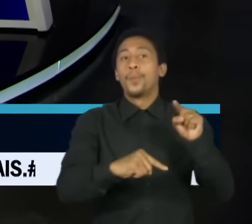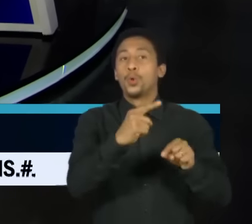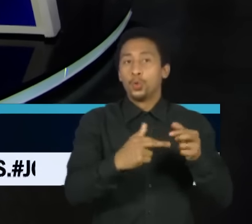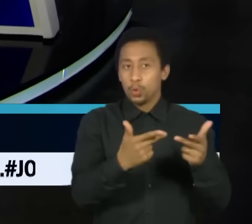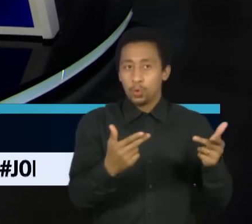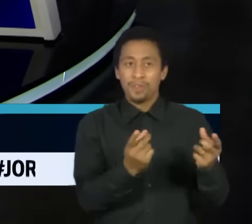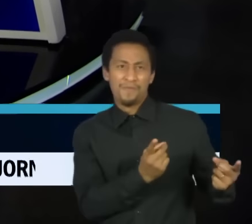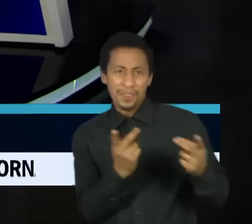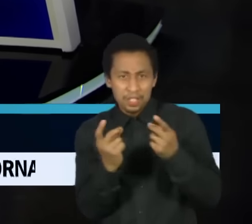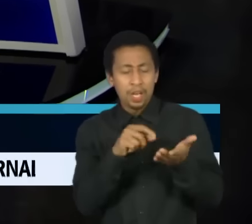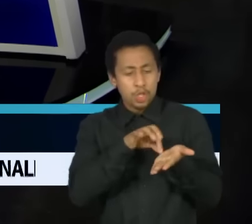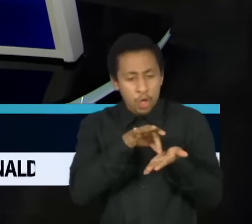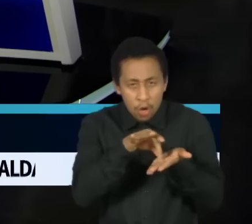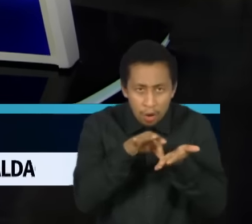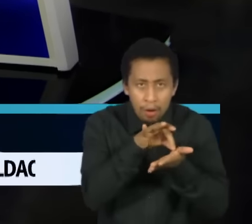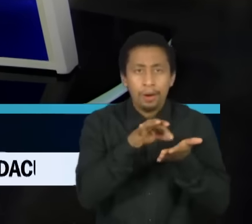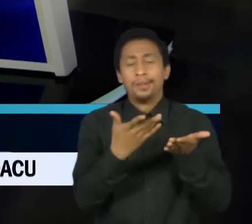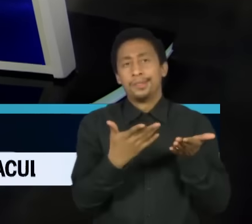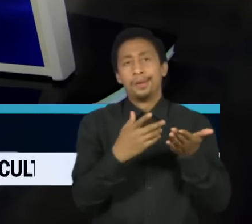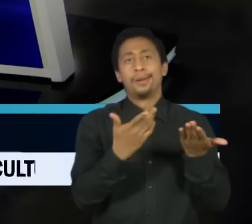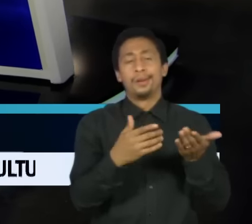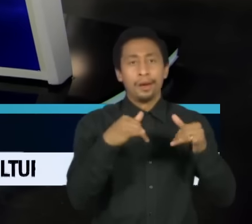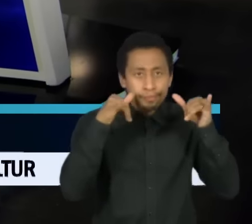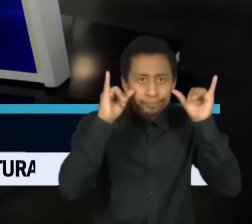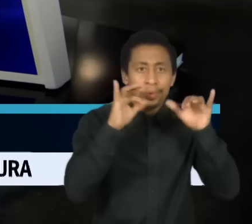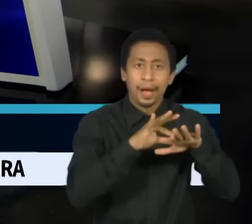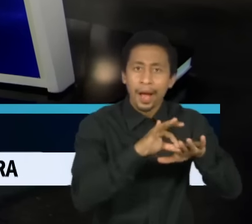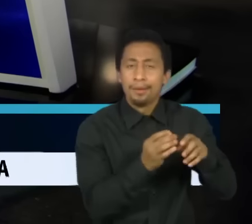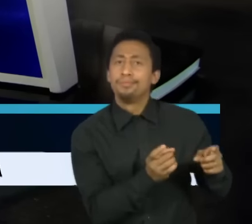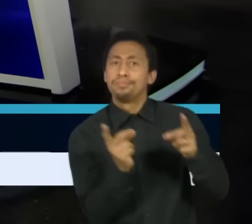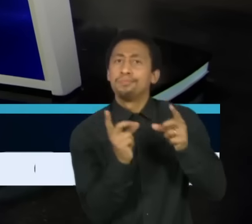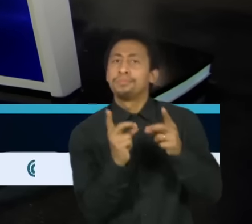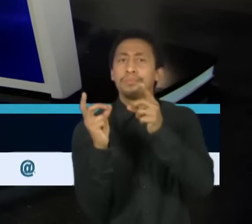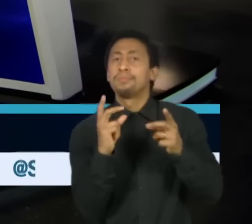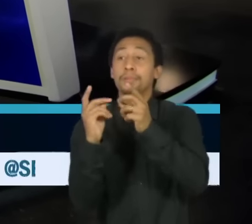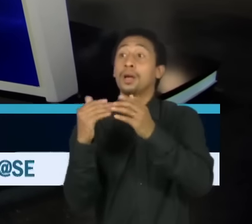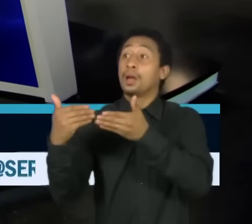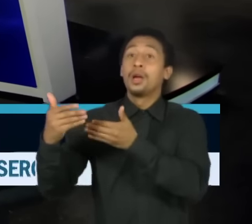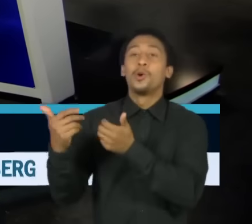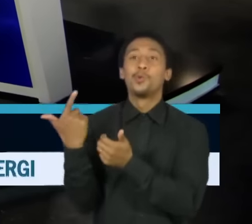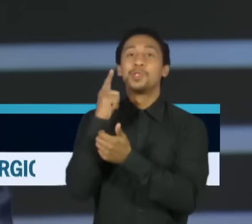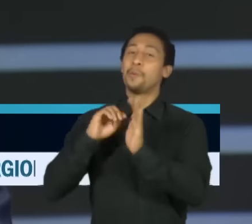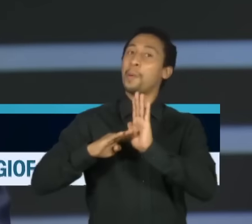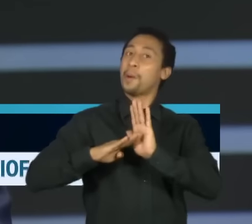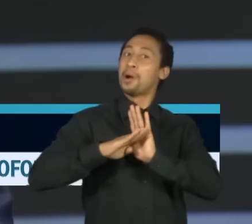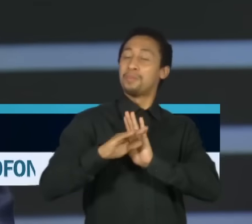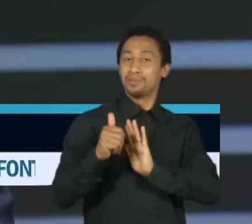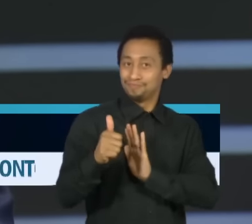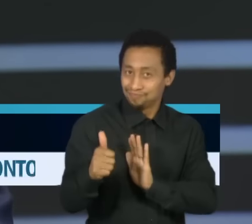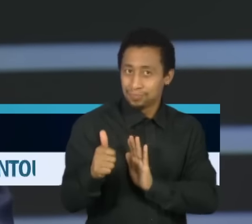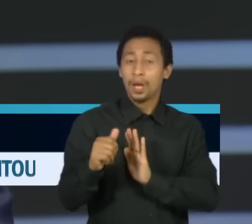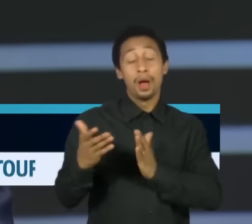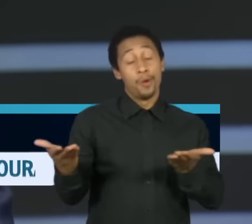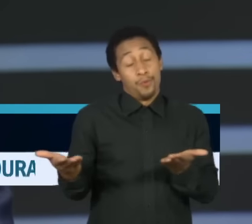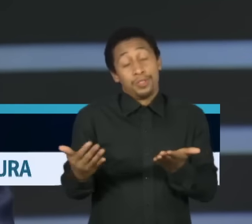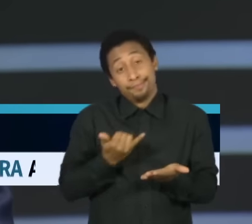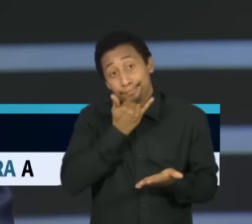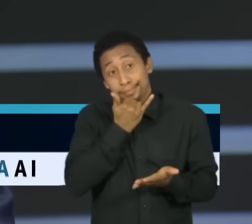recuperar, inclusive pagando os empréstimos ao FMI e sendo hoje credor. Agora, as palavras do ministro da Economia